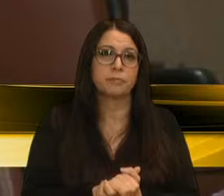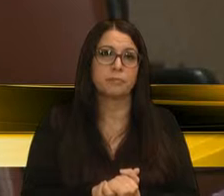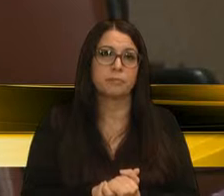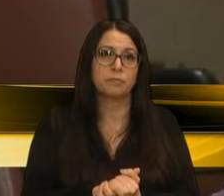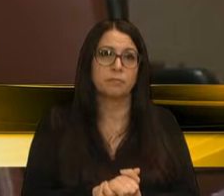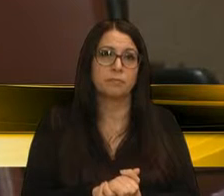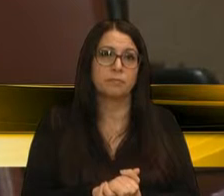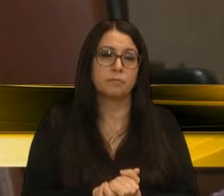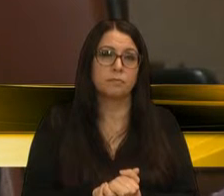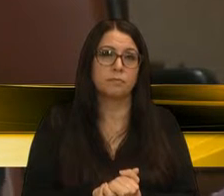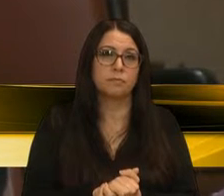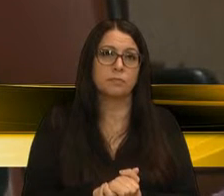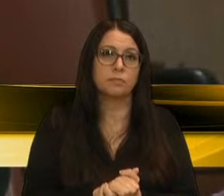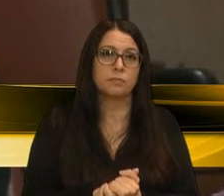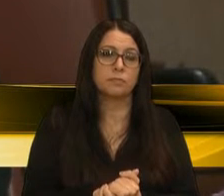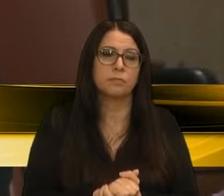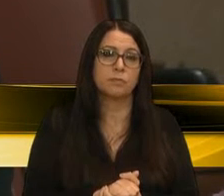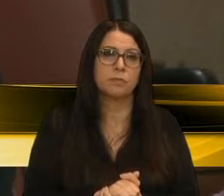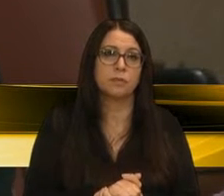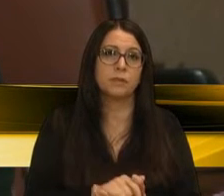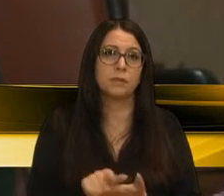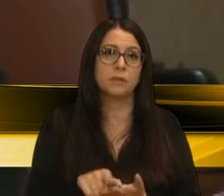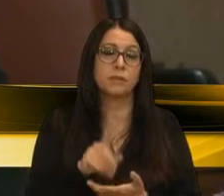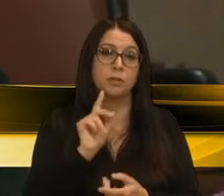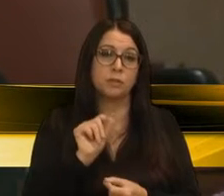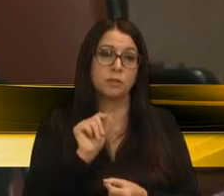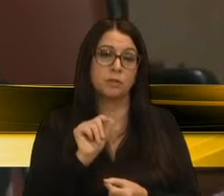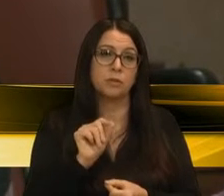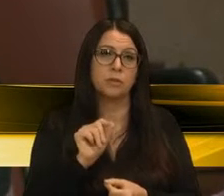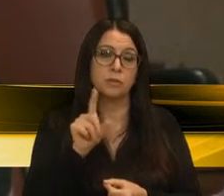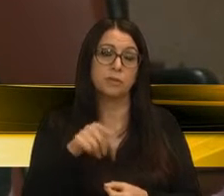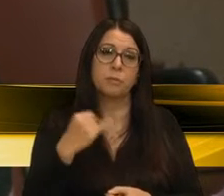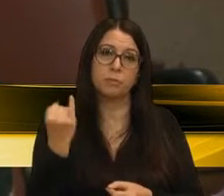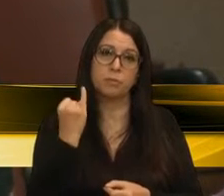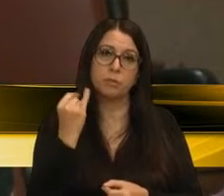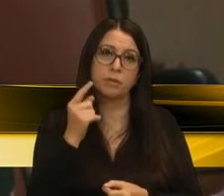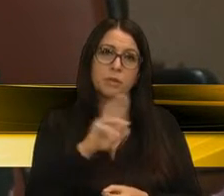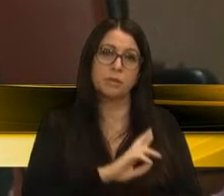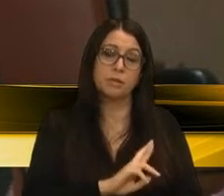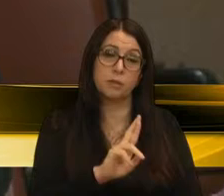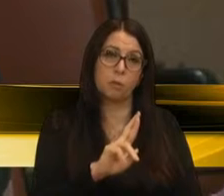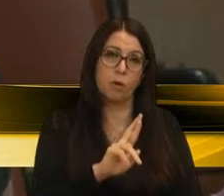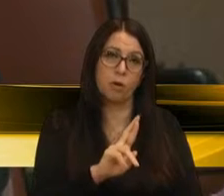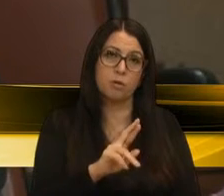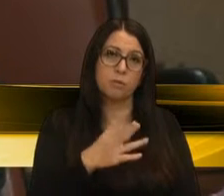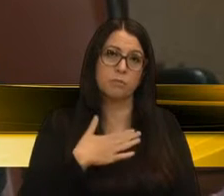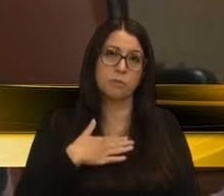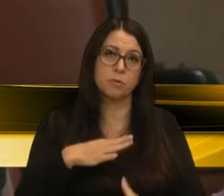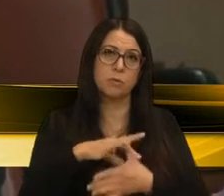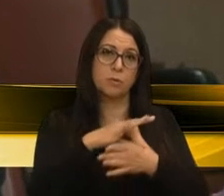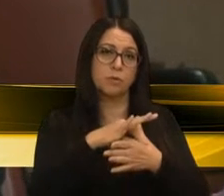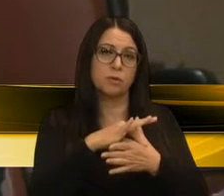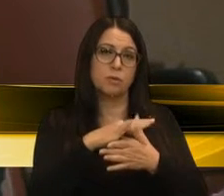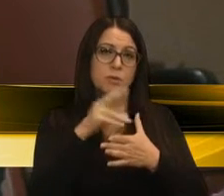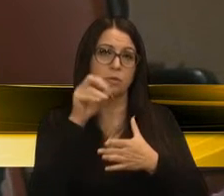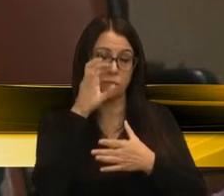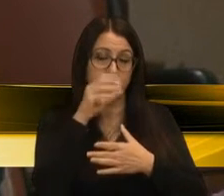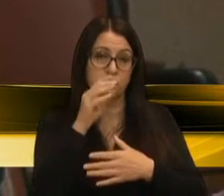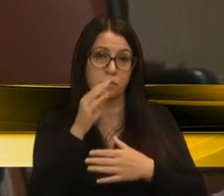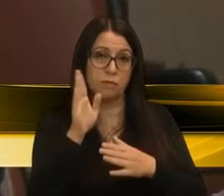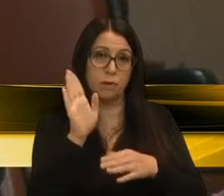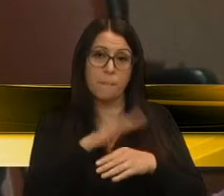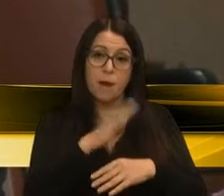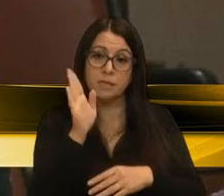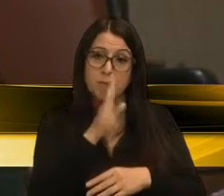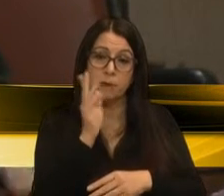vereador Lai. da presidenta. Então, nesse sentido, é importante que essas respostas, meu líder do governo, vereador Fiuza, venham o mais rápido